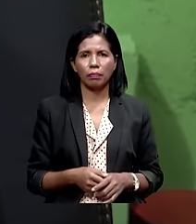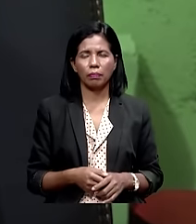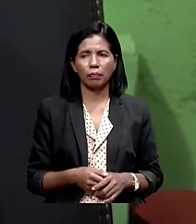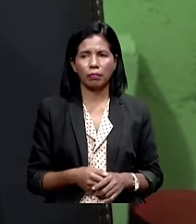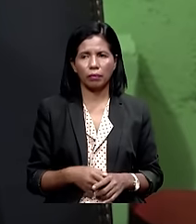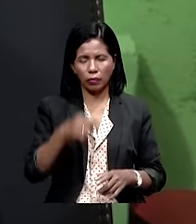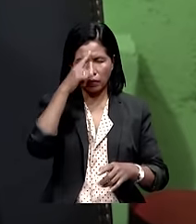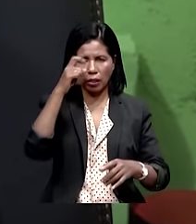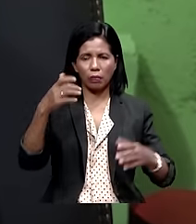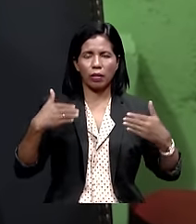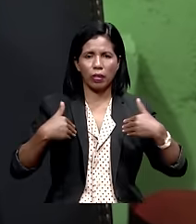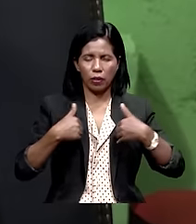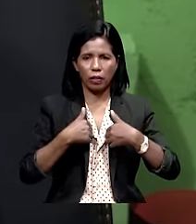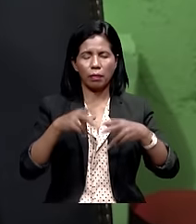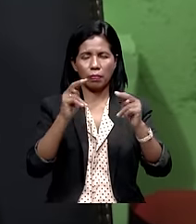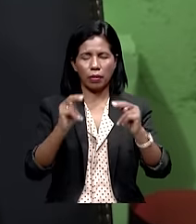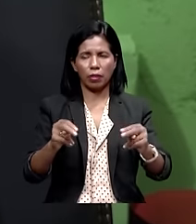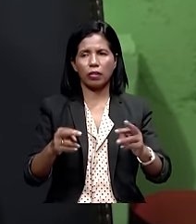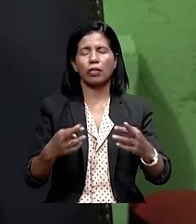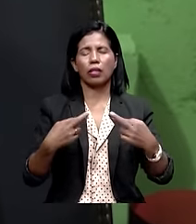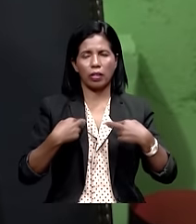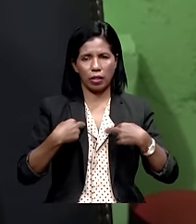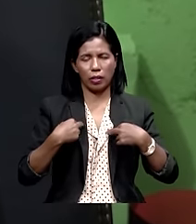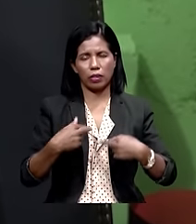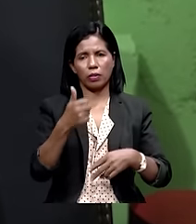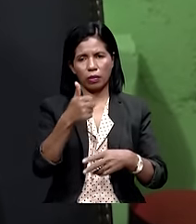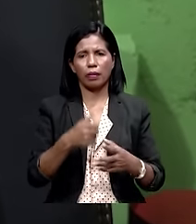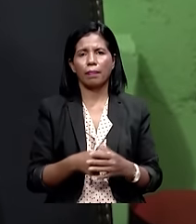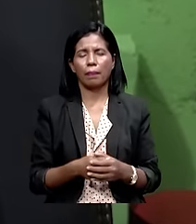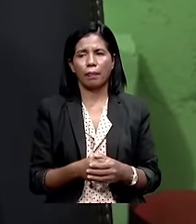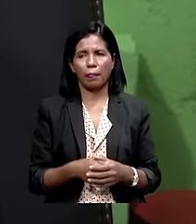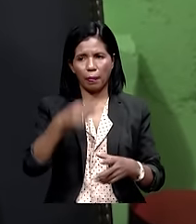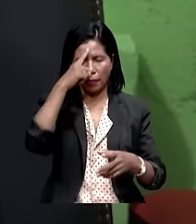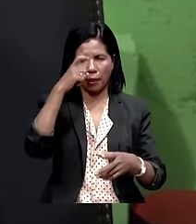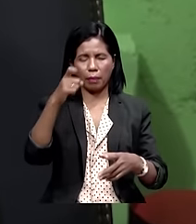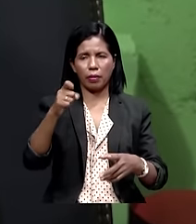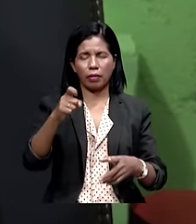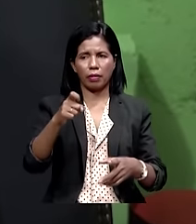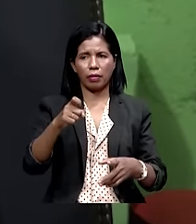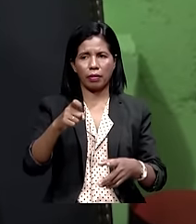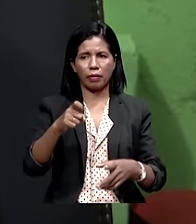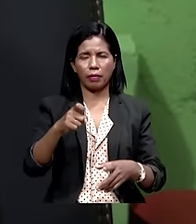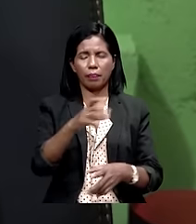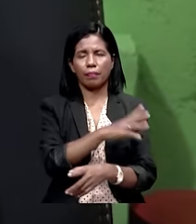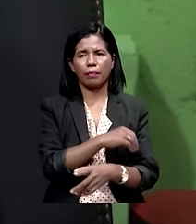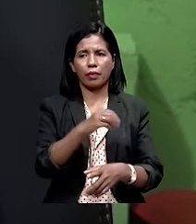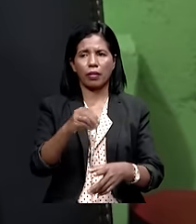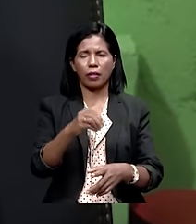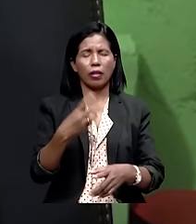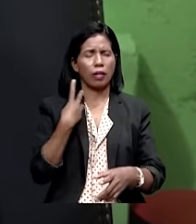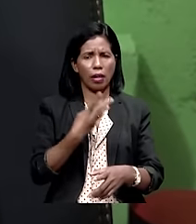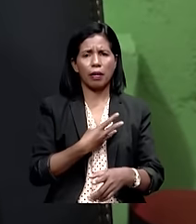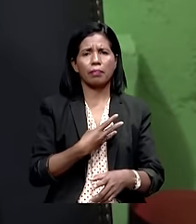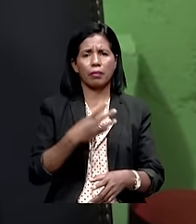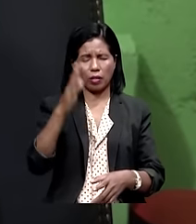tamba koleng, ne mak persija diskansa. Tamba ne sua silencia ami hanoin